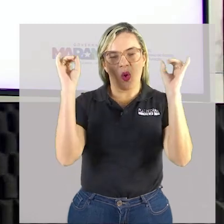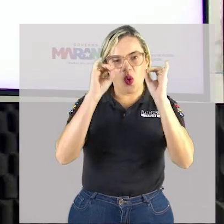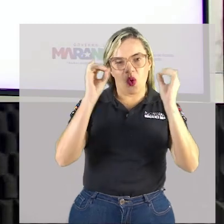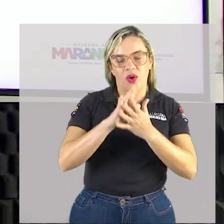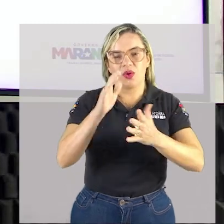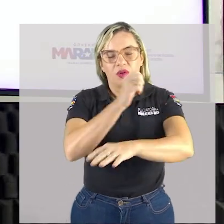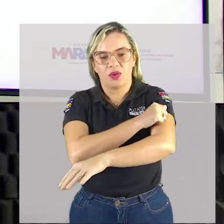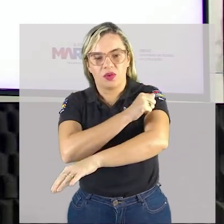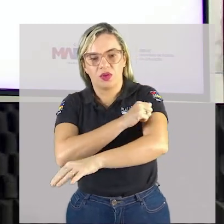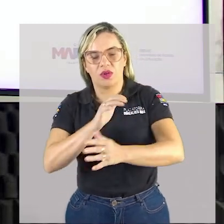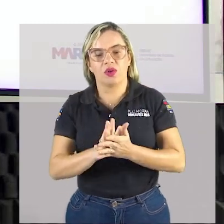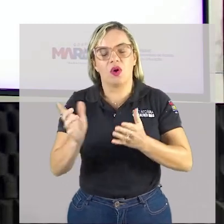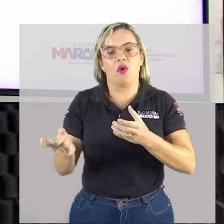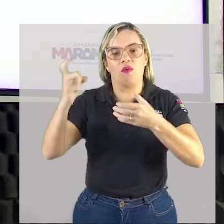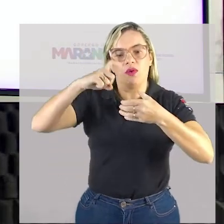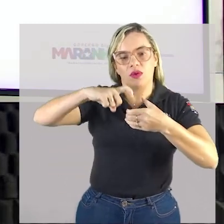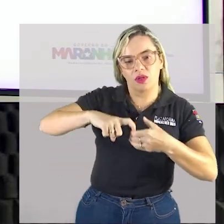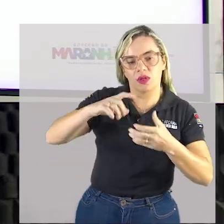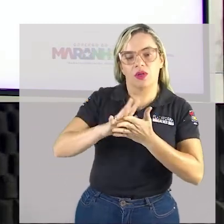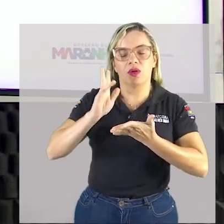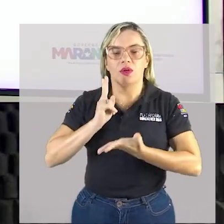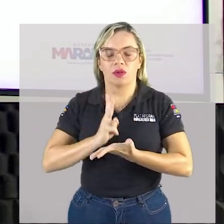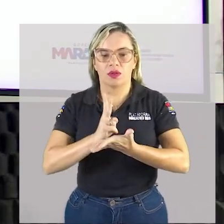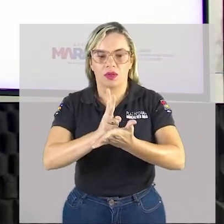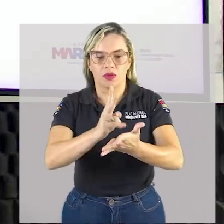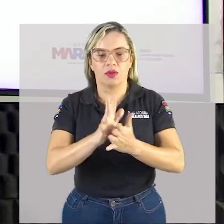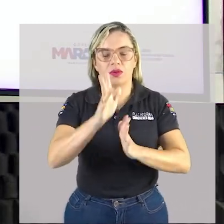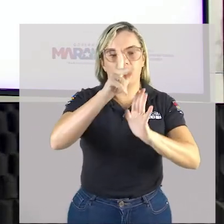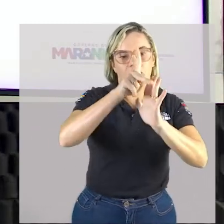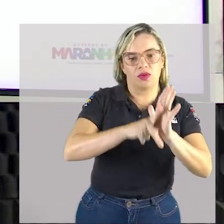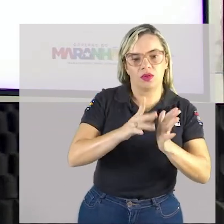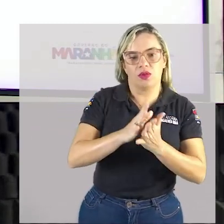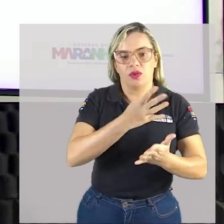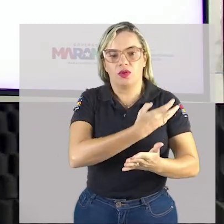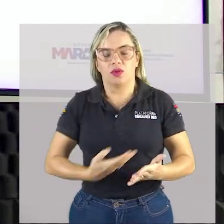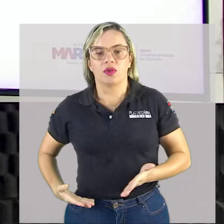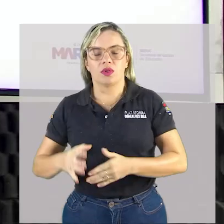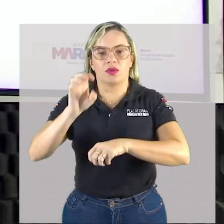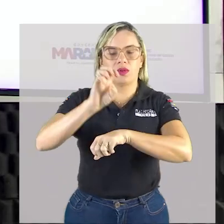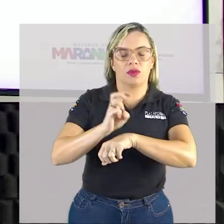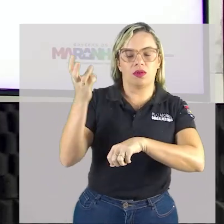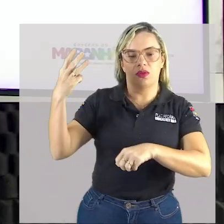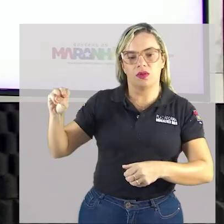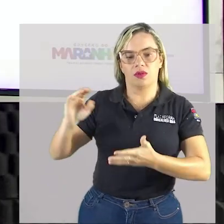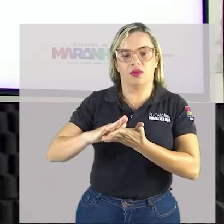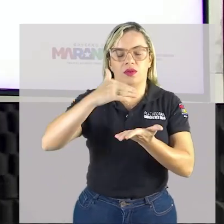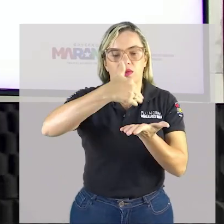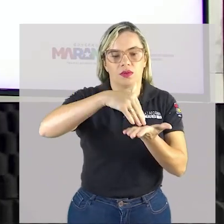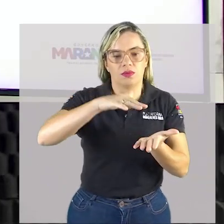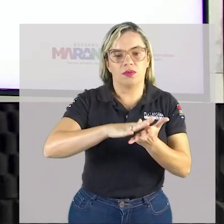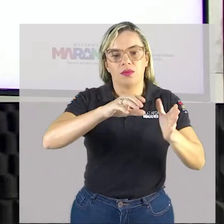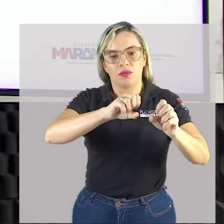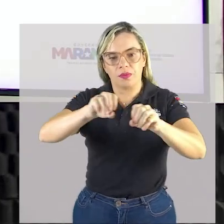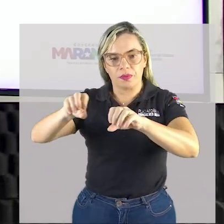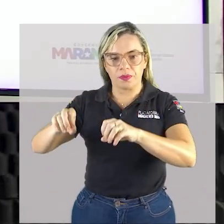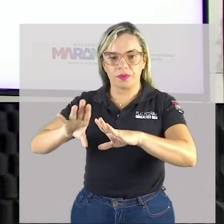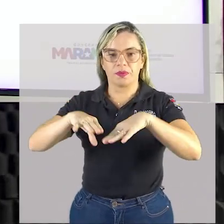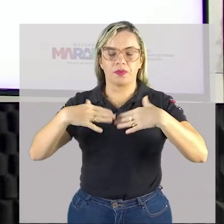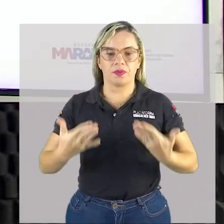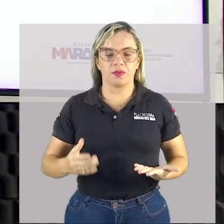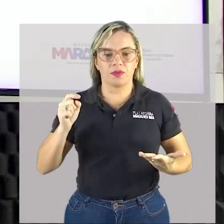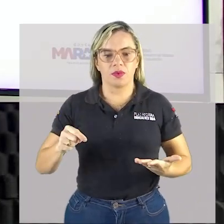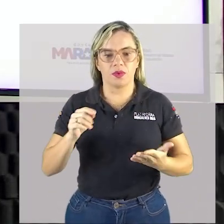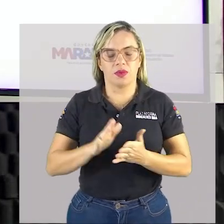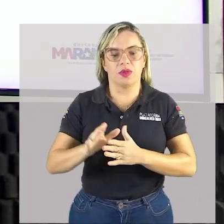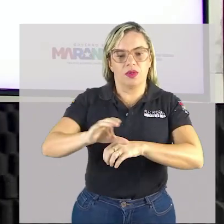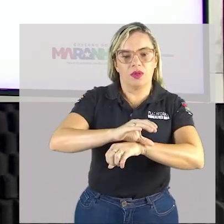Oi, pessoal. Então, a gente está de volta aqui para continuar aqui nesse projeto do Governo do Estado, através da Secretaria de Educação, né?